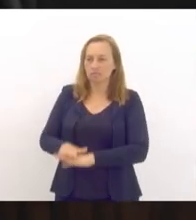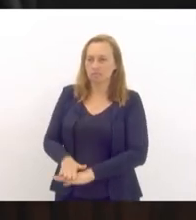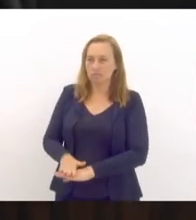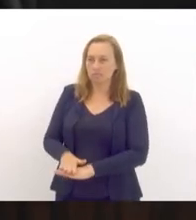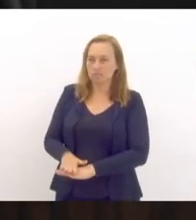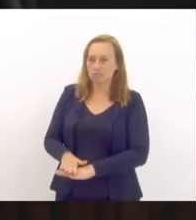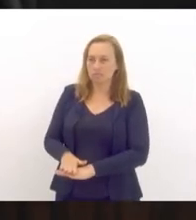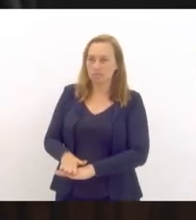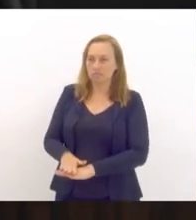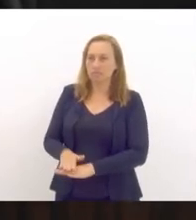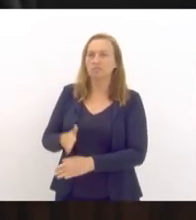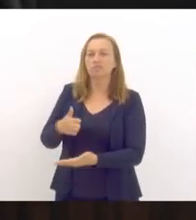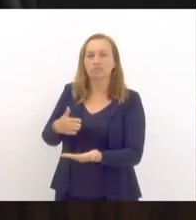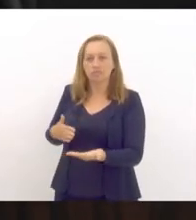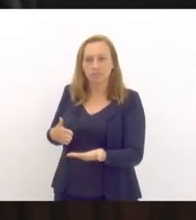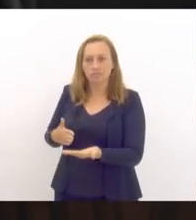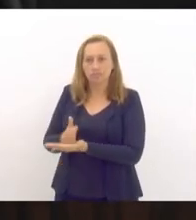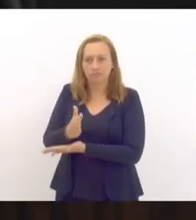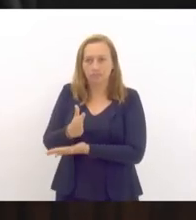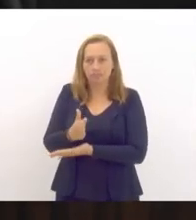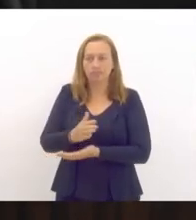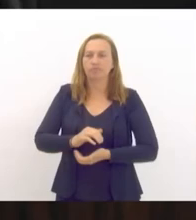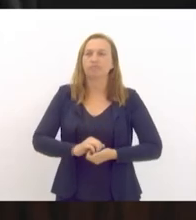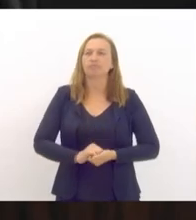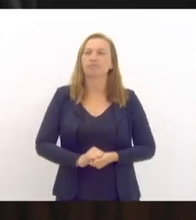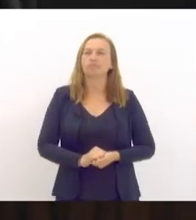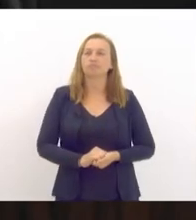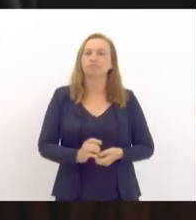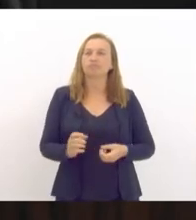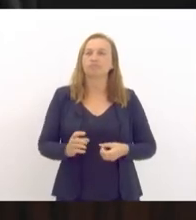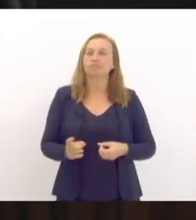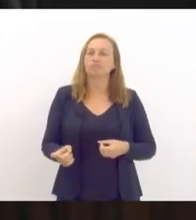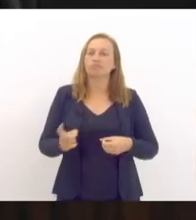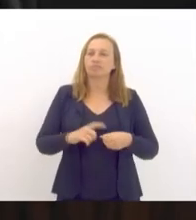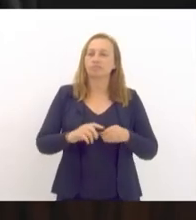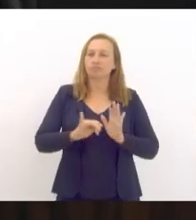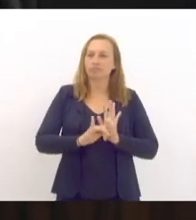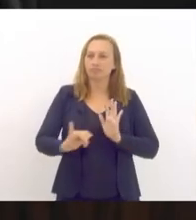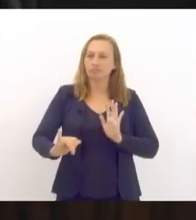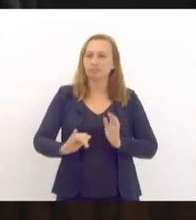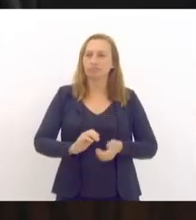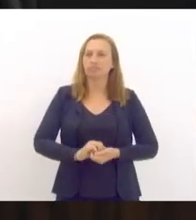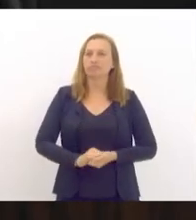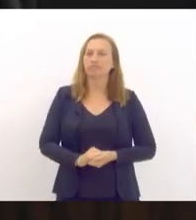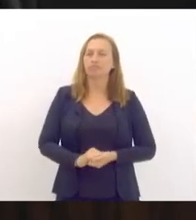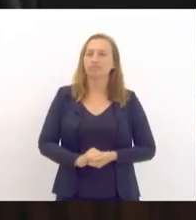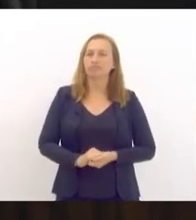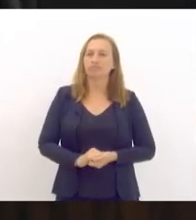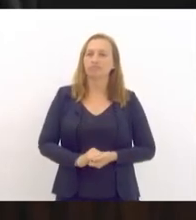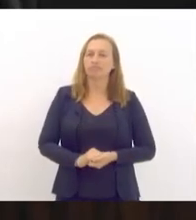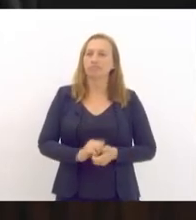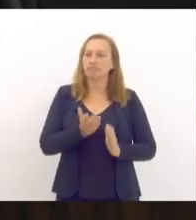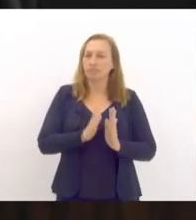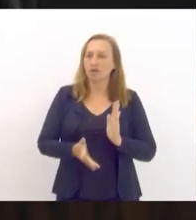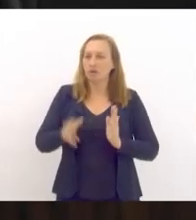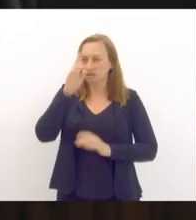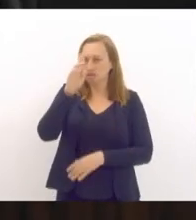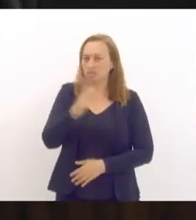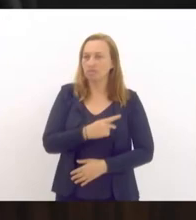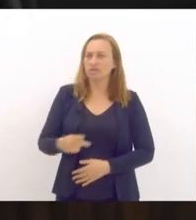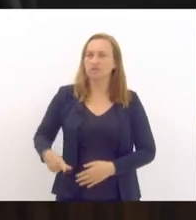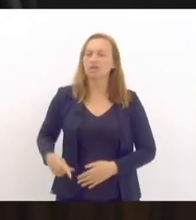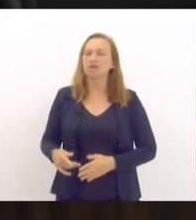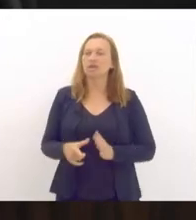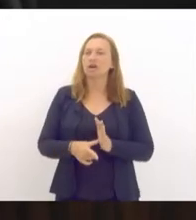aprovam permanece Como estão aprovado vai a publicação pela ordem senhor presidente